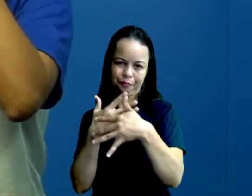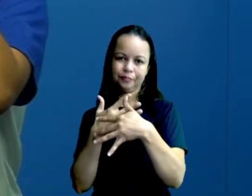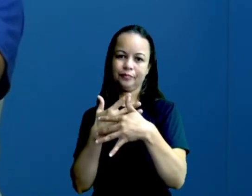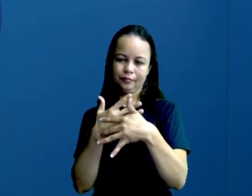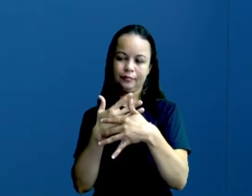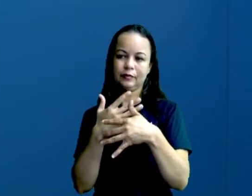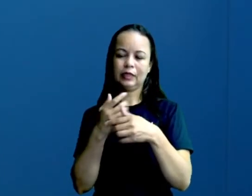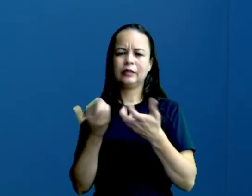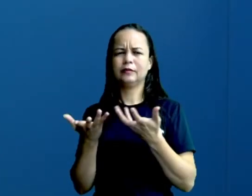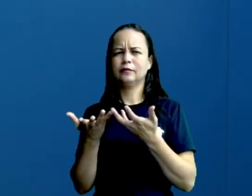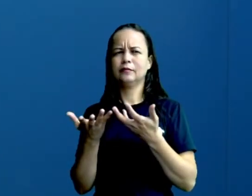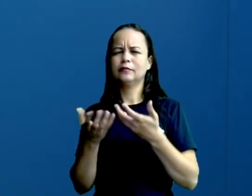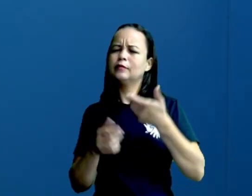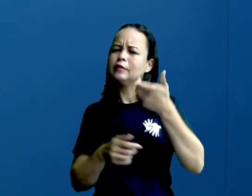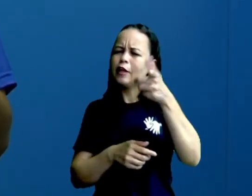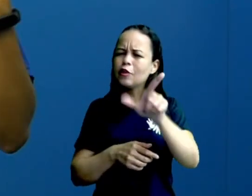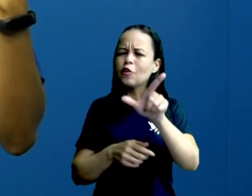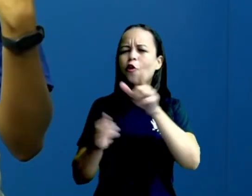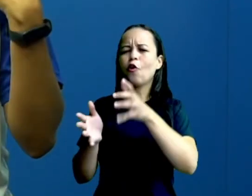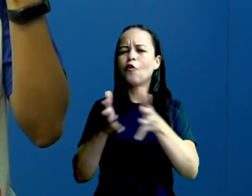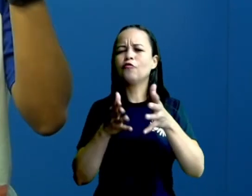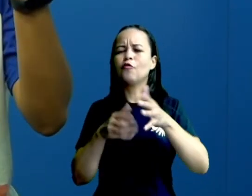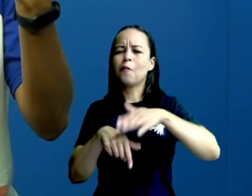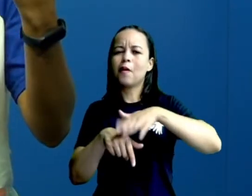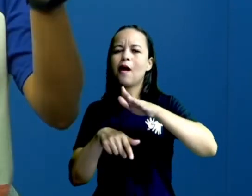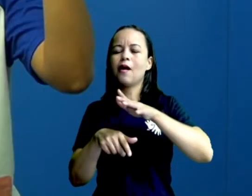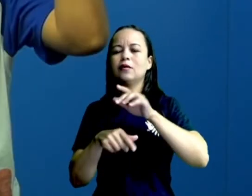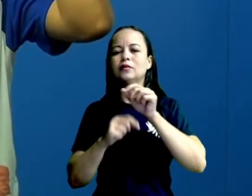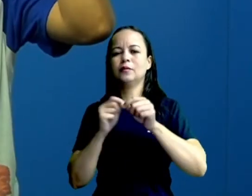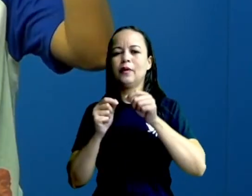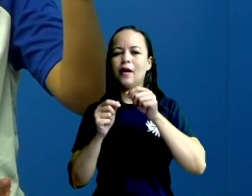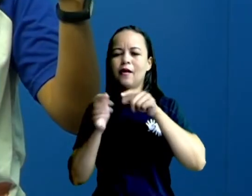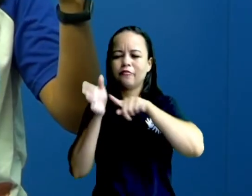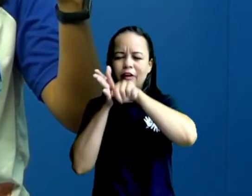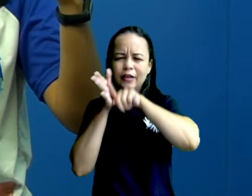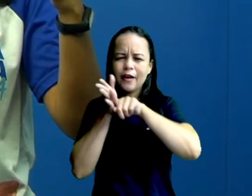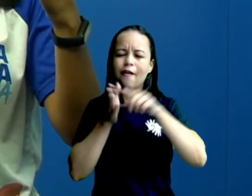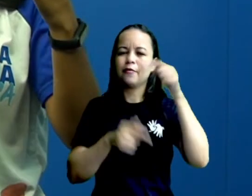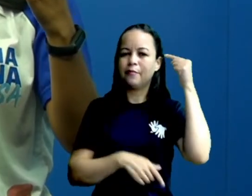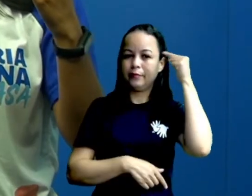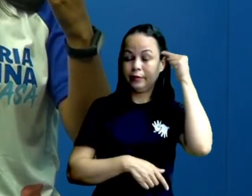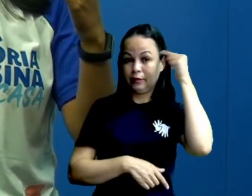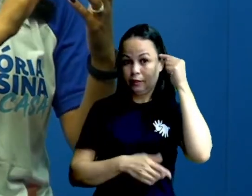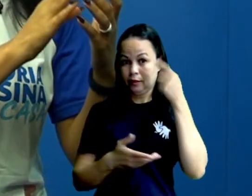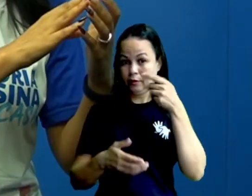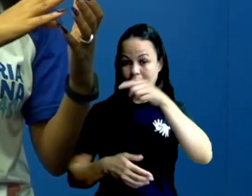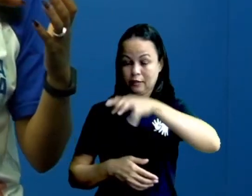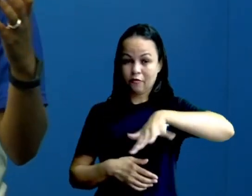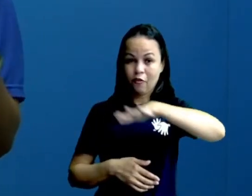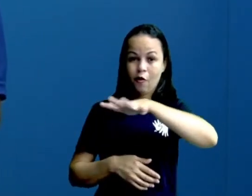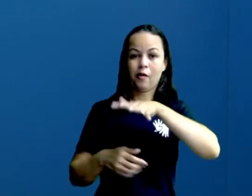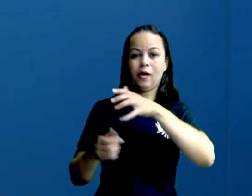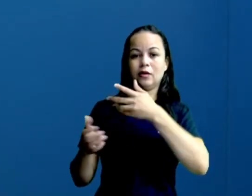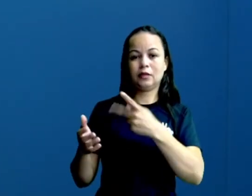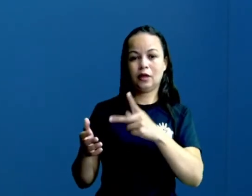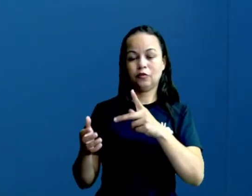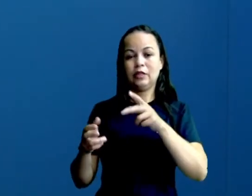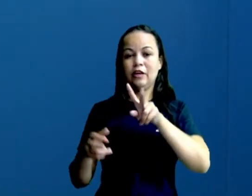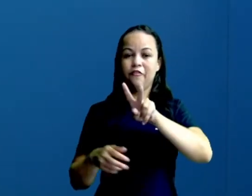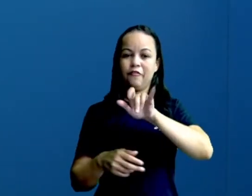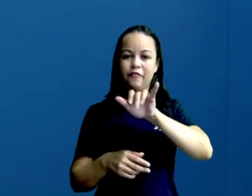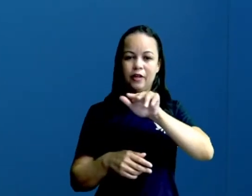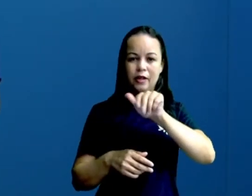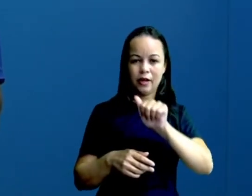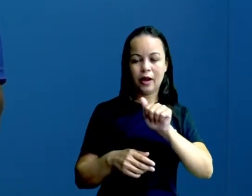pessoal, mais uma para a gente ver e avaliar e pensar nessa formação de vilas